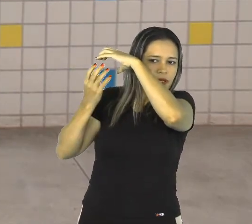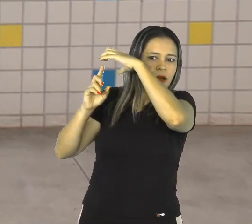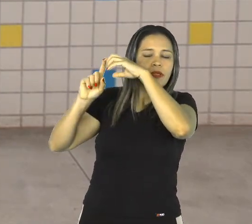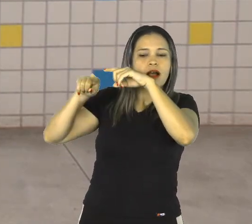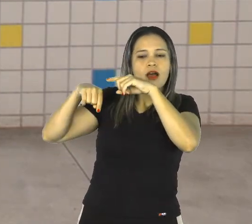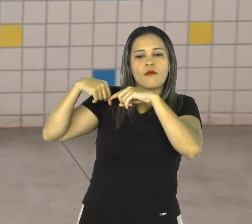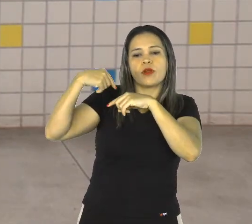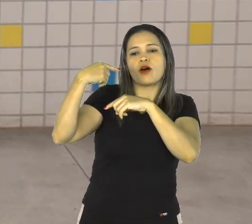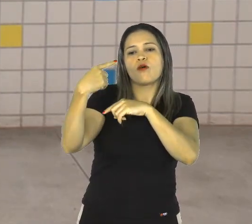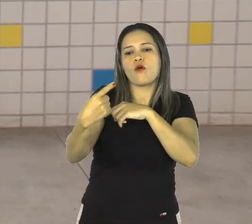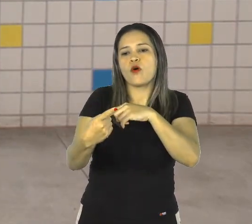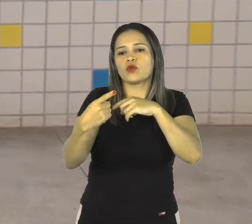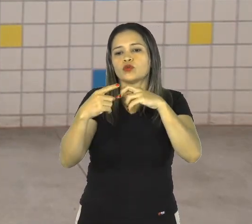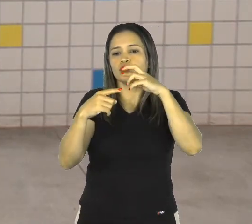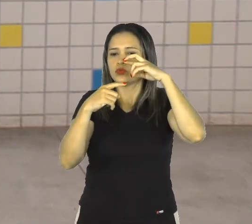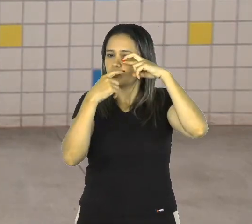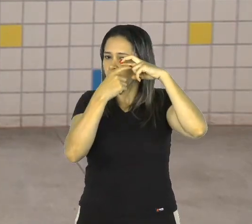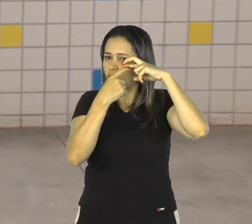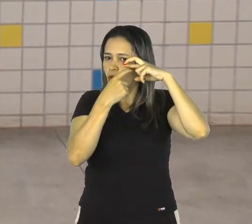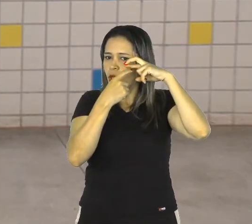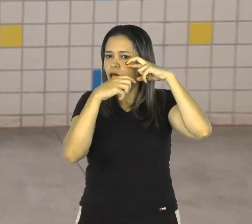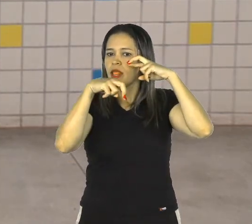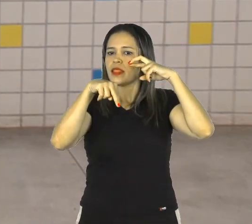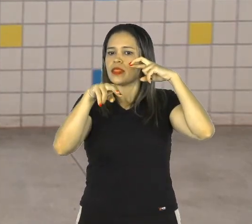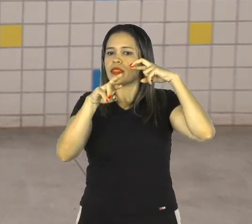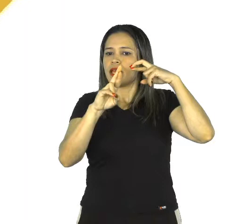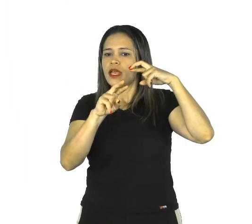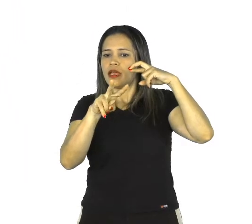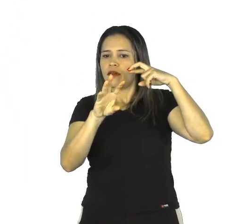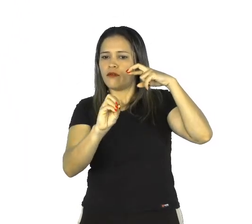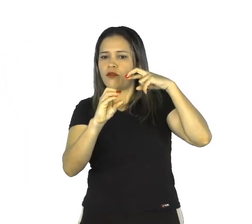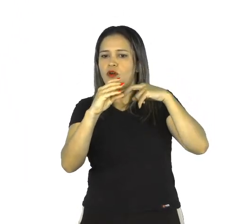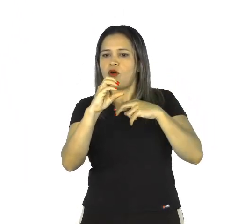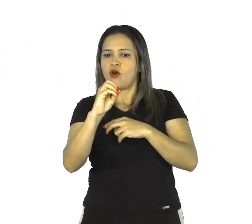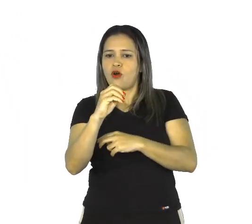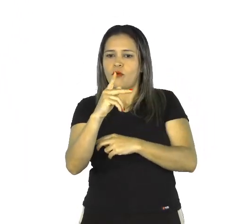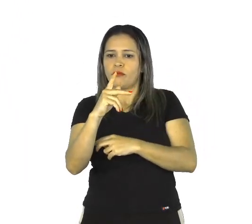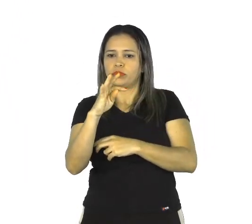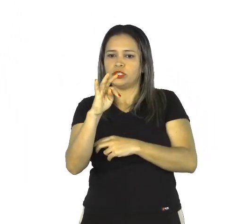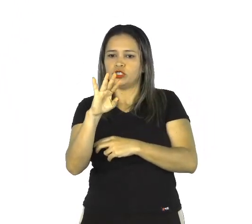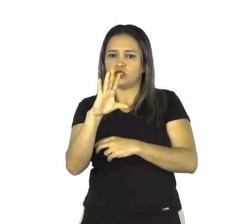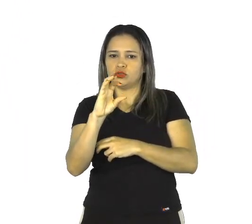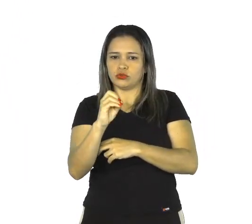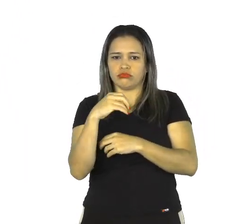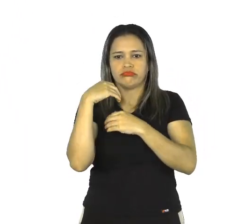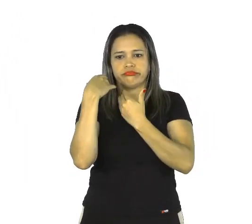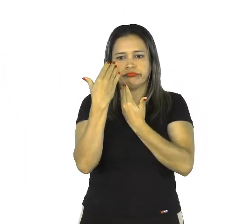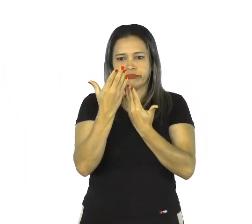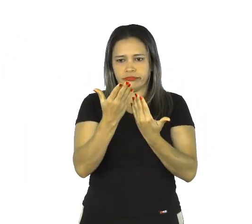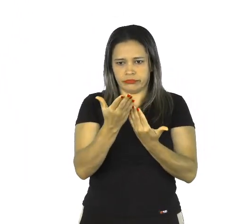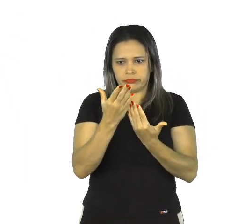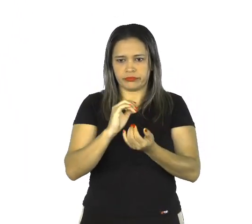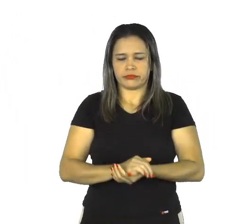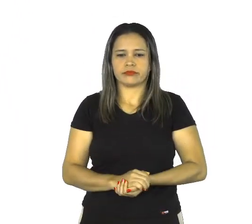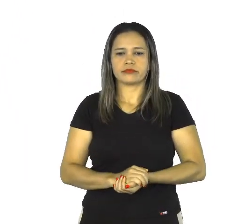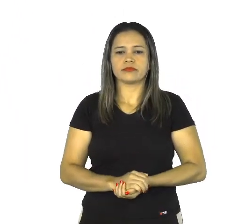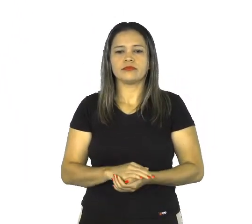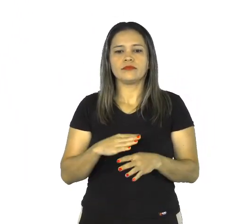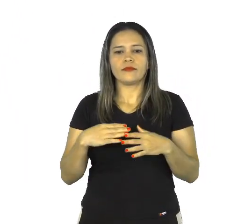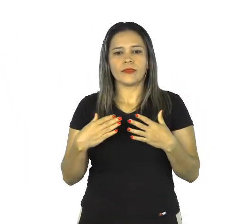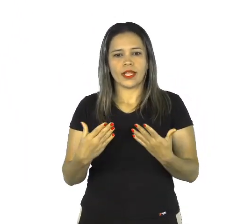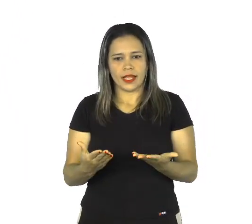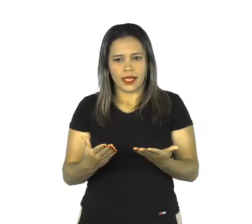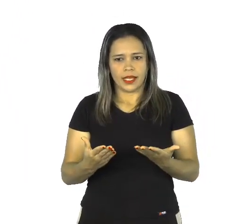nosso olhinho que chama-se nervo óptico. E ele é formado através das fibras nervosas. E essas fibras